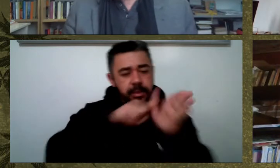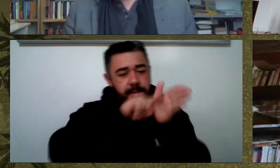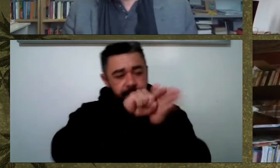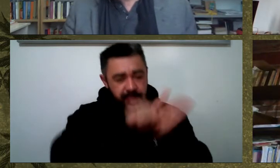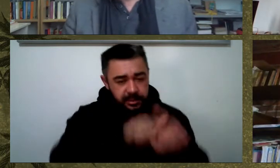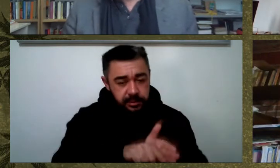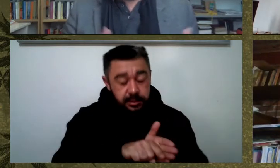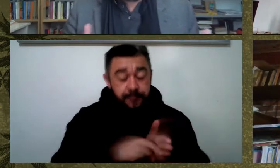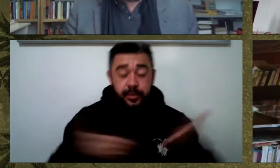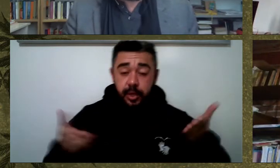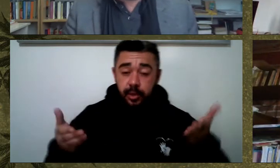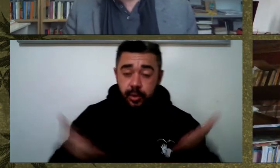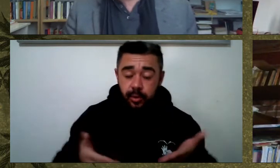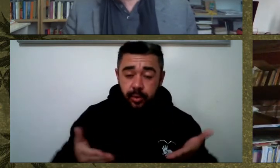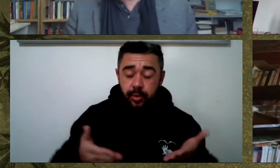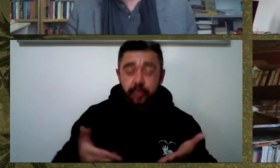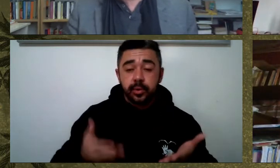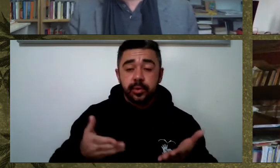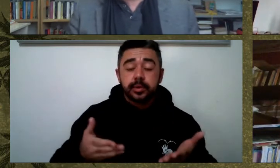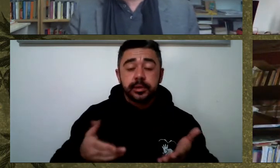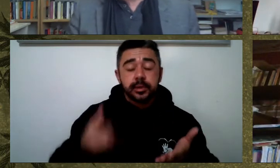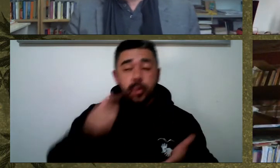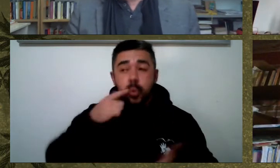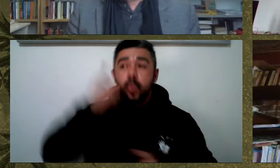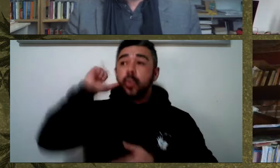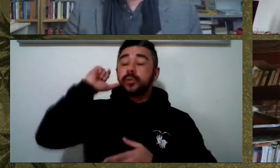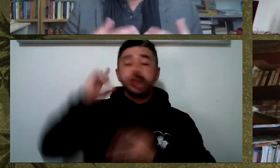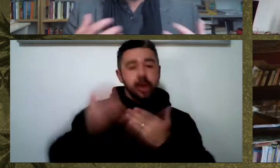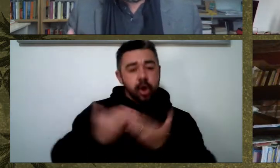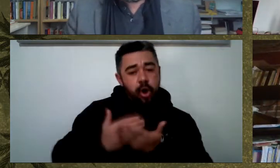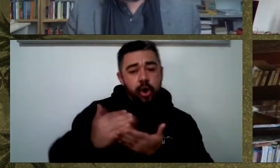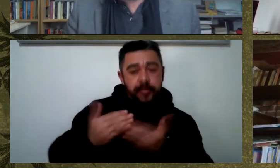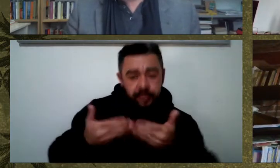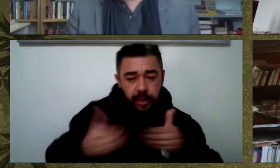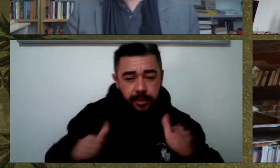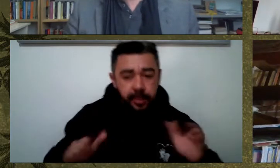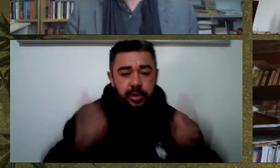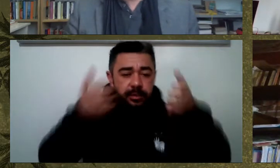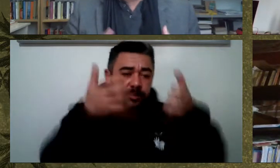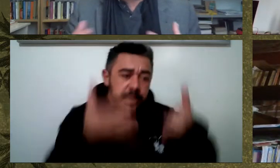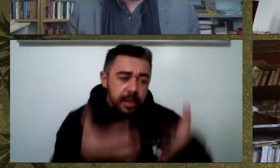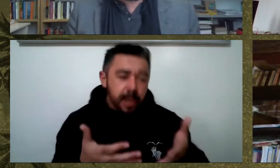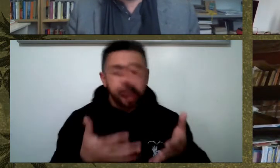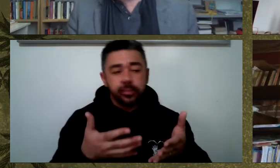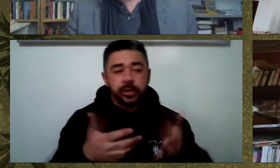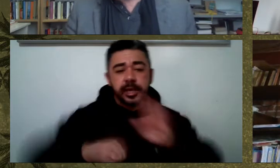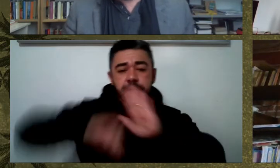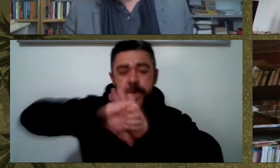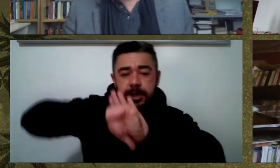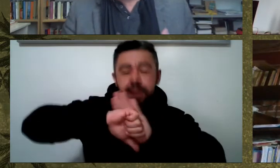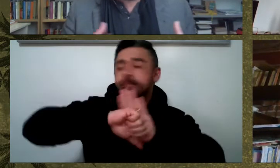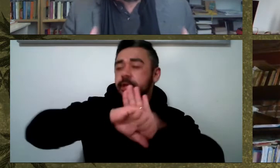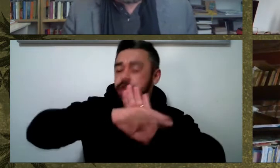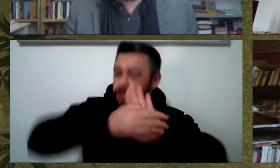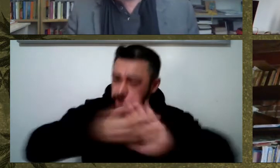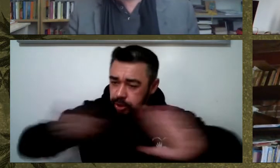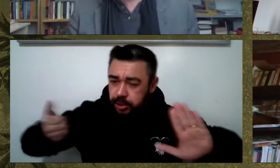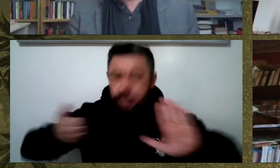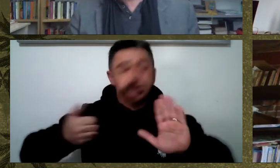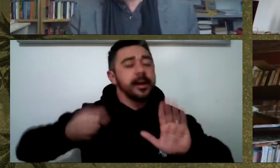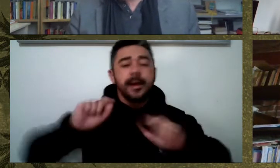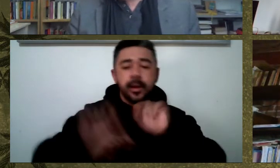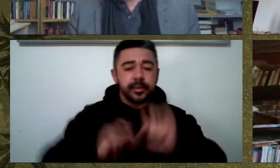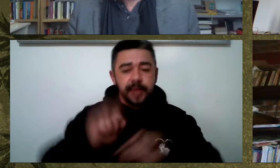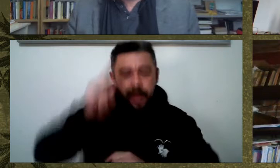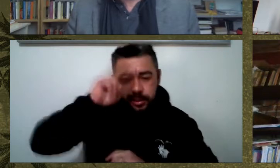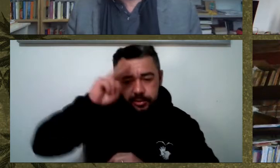na manhã de ontem foi a nossa abertura, justamente falando da descriminalização, falando da importância da cannabis, da história da